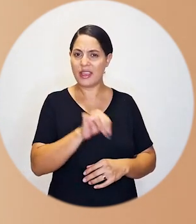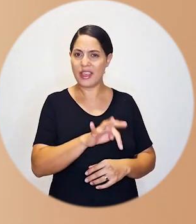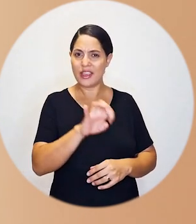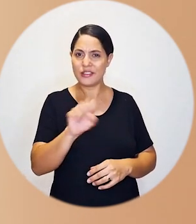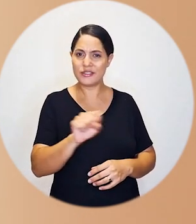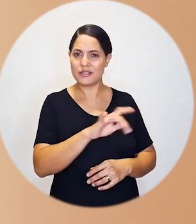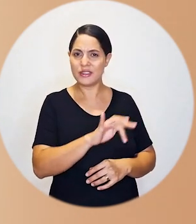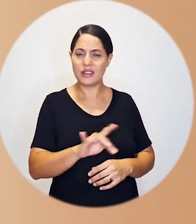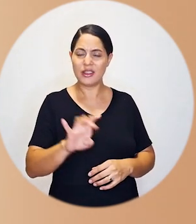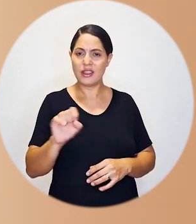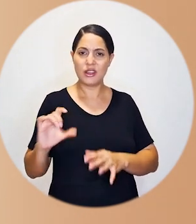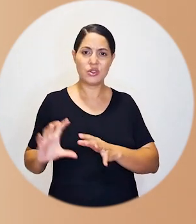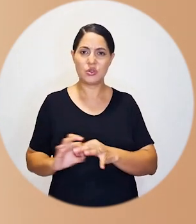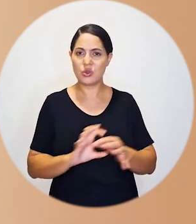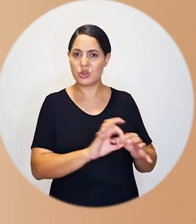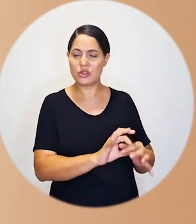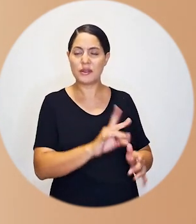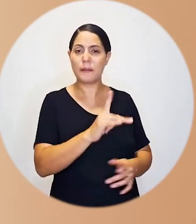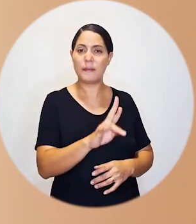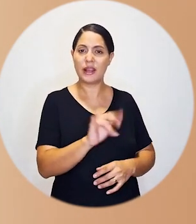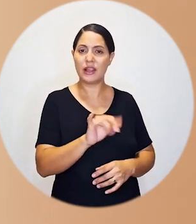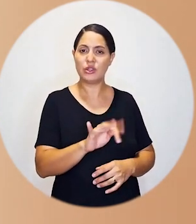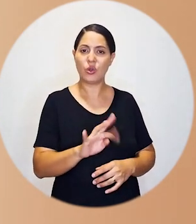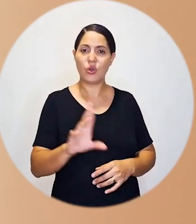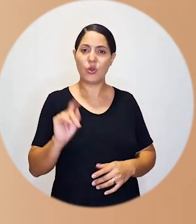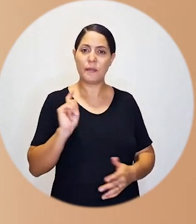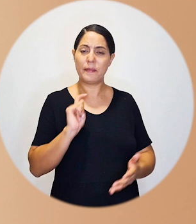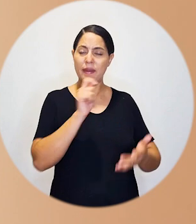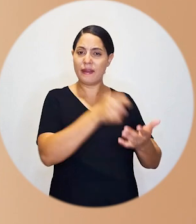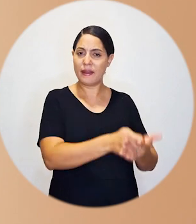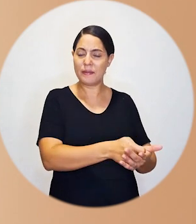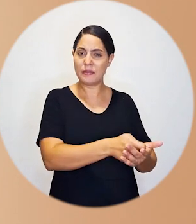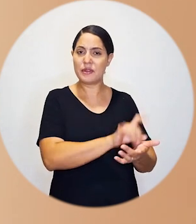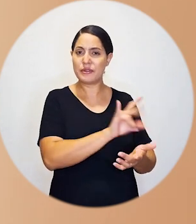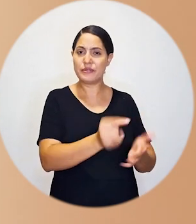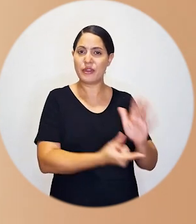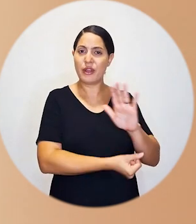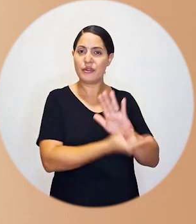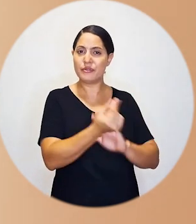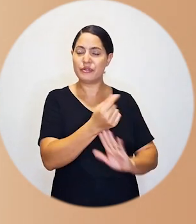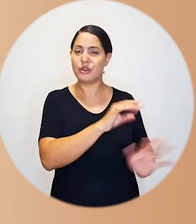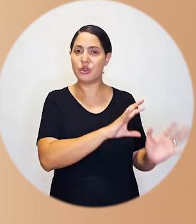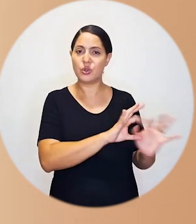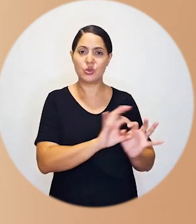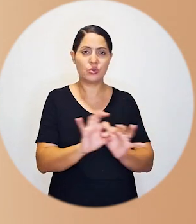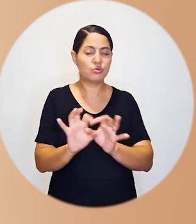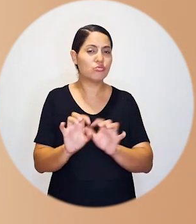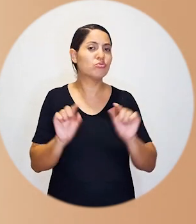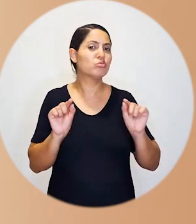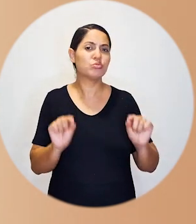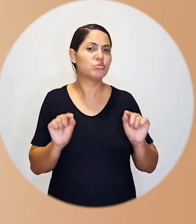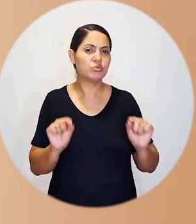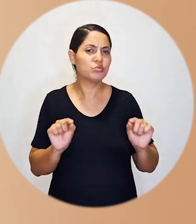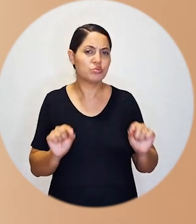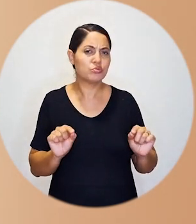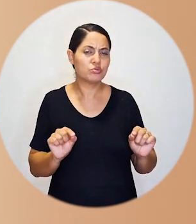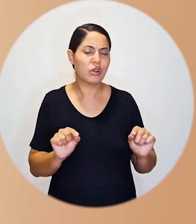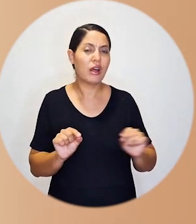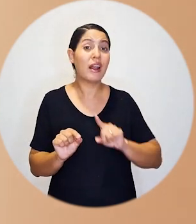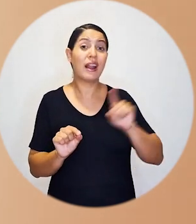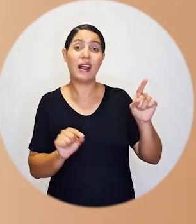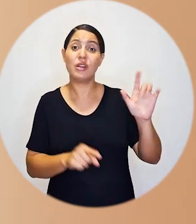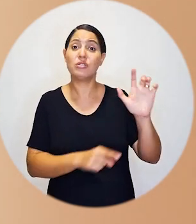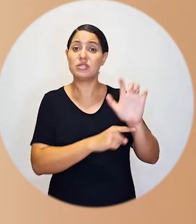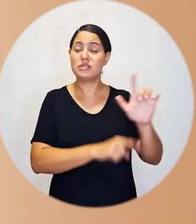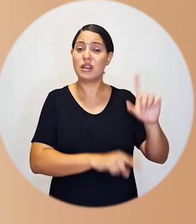de pagamento de precatórios alterassem o valor de suas requisições de pequeno valor. O Estado do Acre